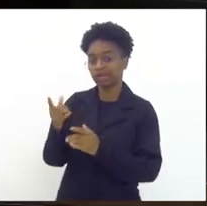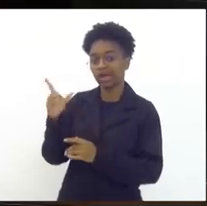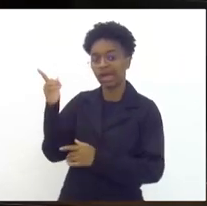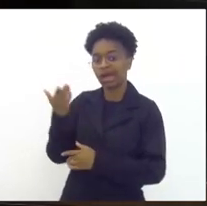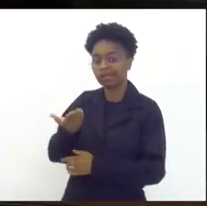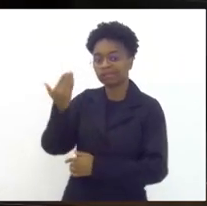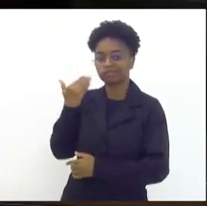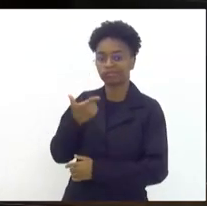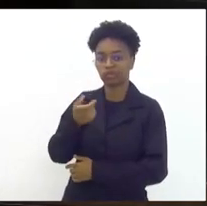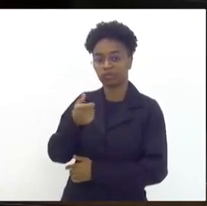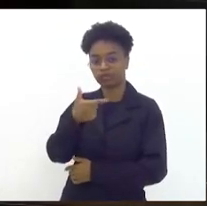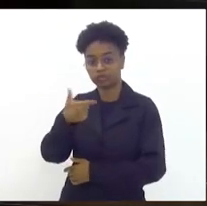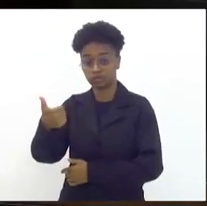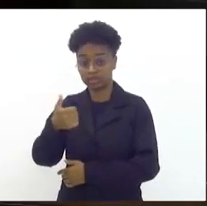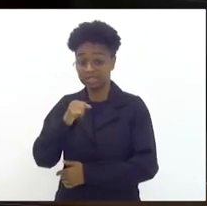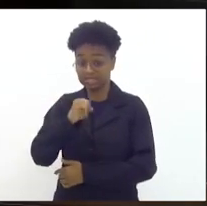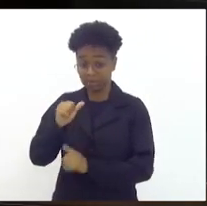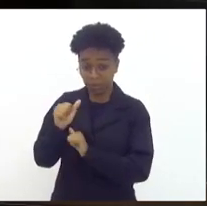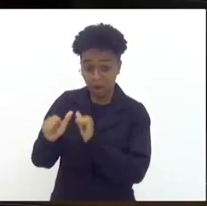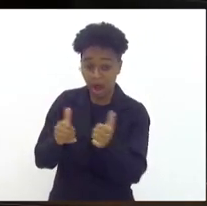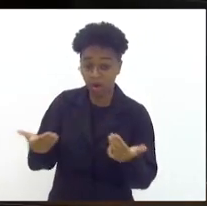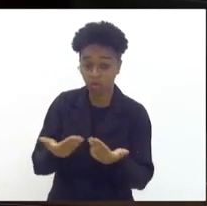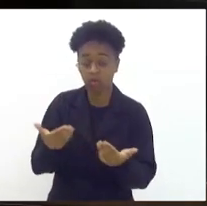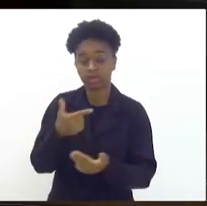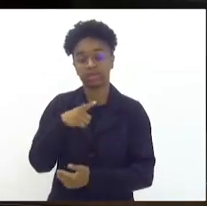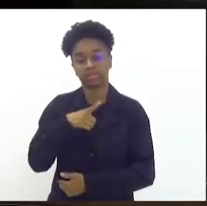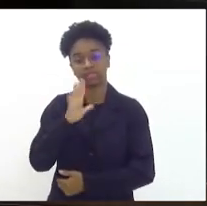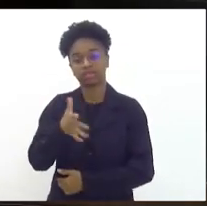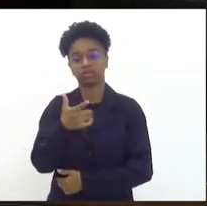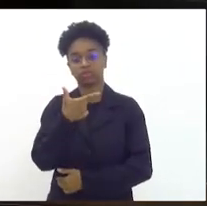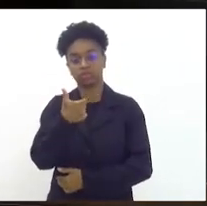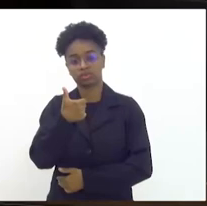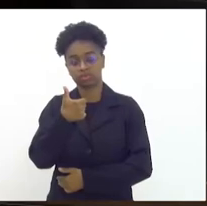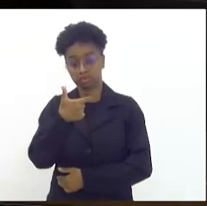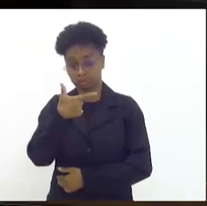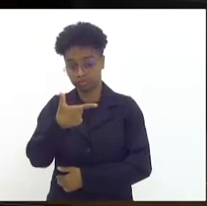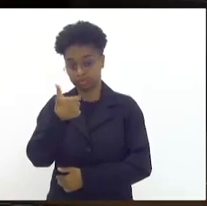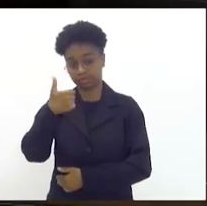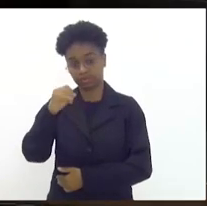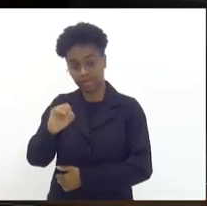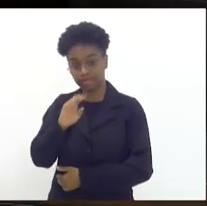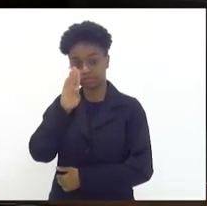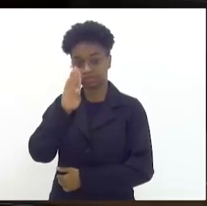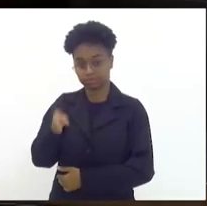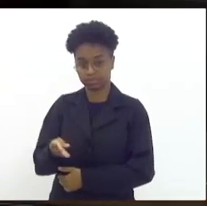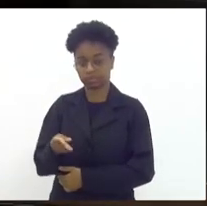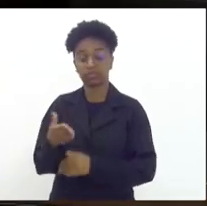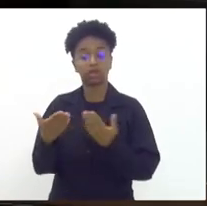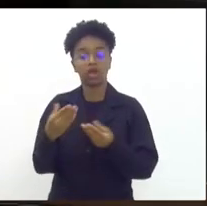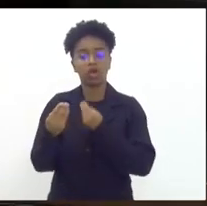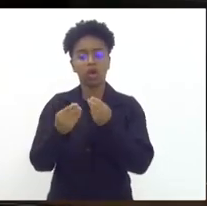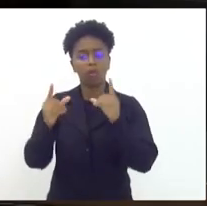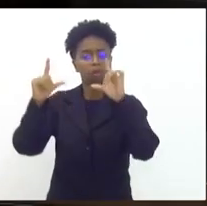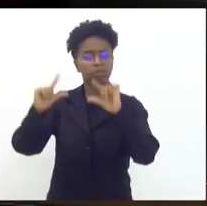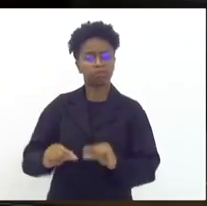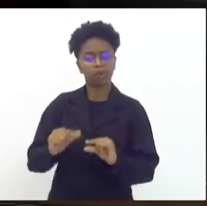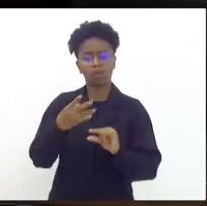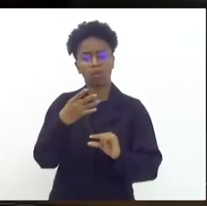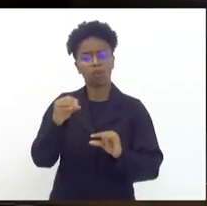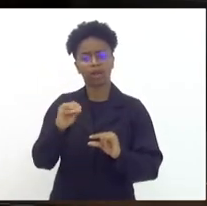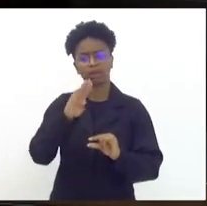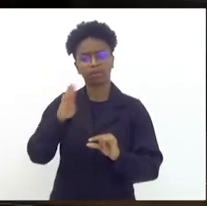a gente atualizar só pela inflação já vai para 210 bi Então o que mágica é essa que vai cair de 210 para 40